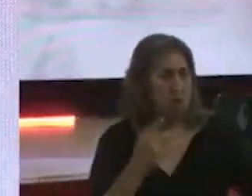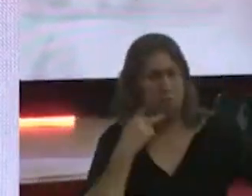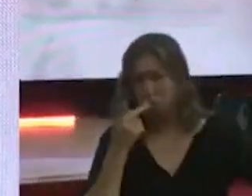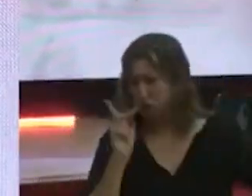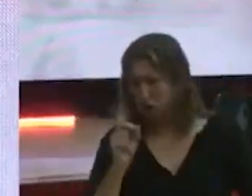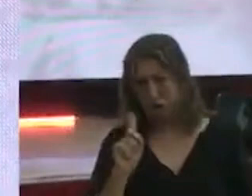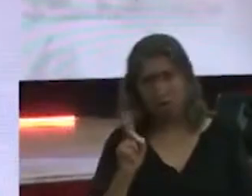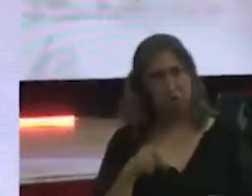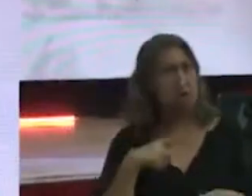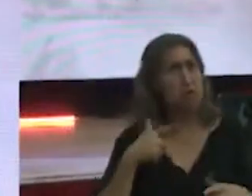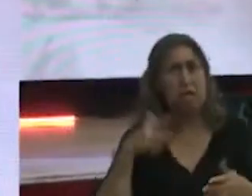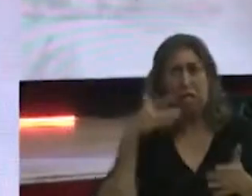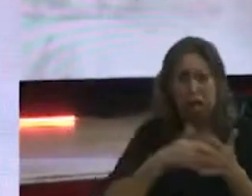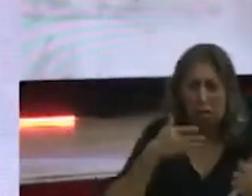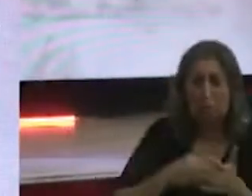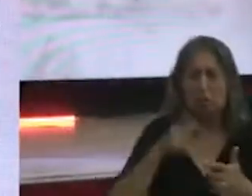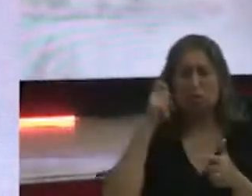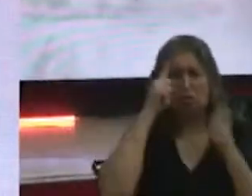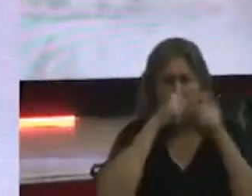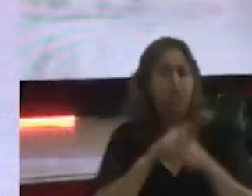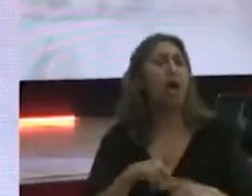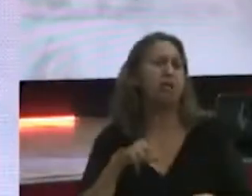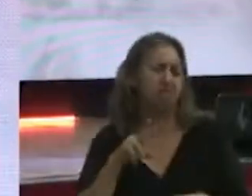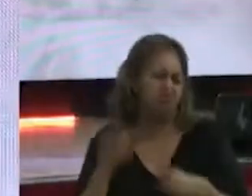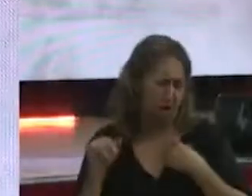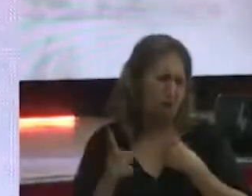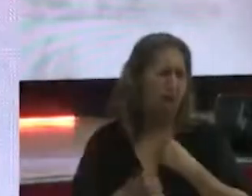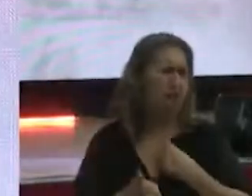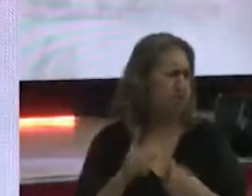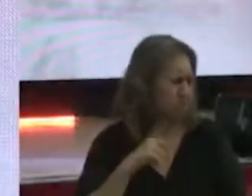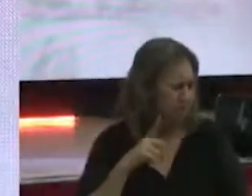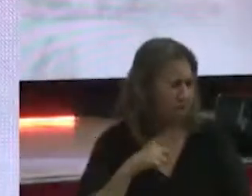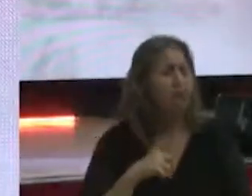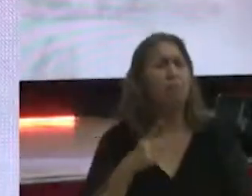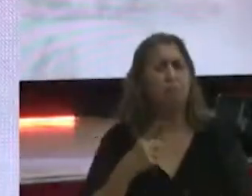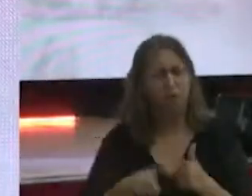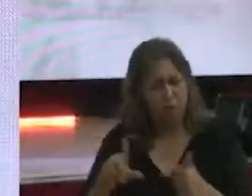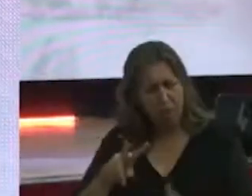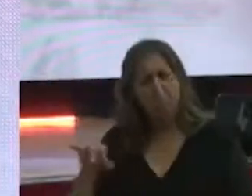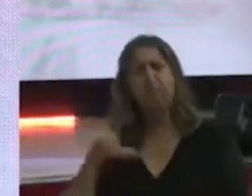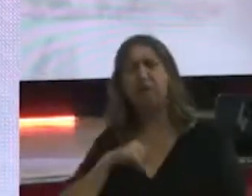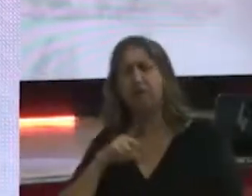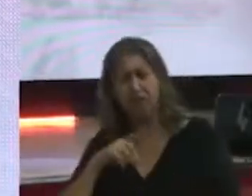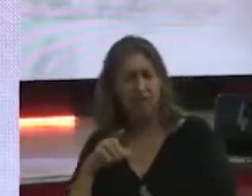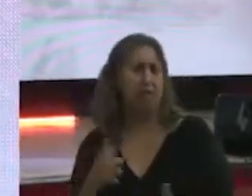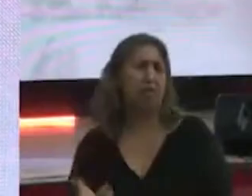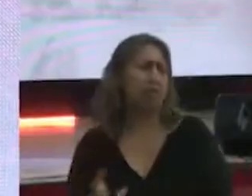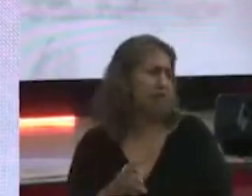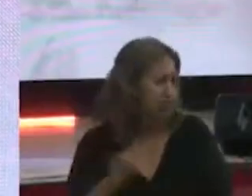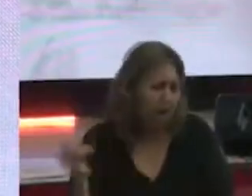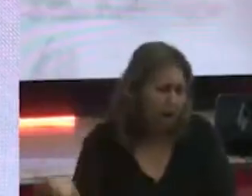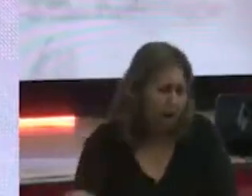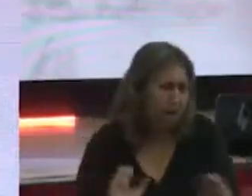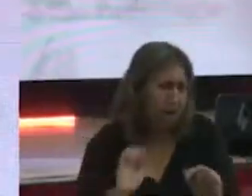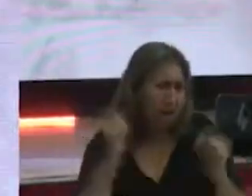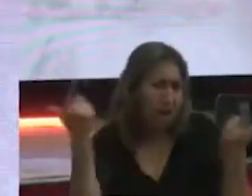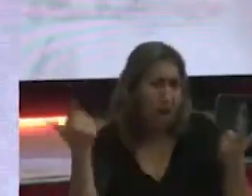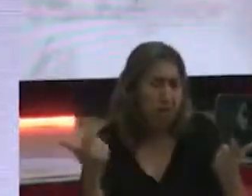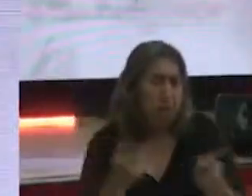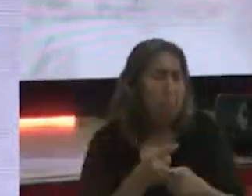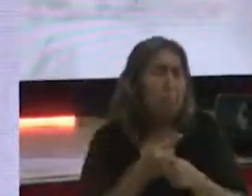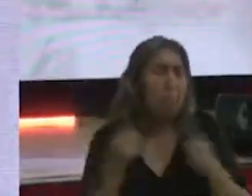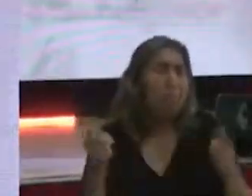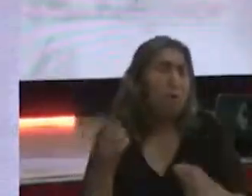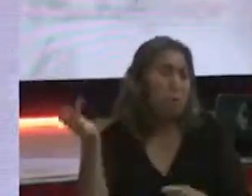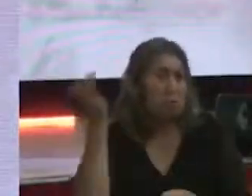na sua família eu não tô dizendo que você não vai ter problemas no teu casamento pessoas maduras